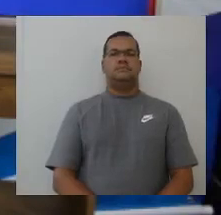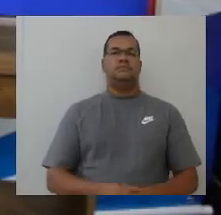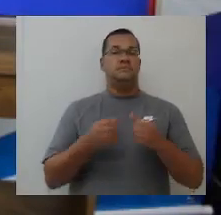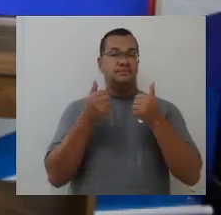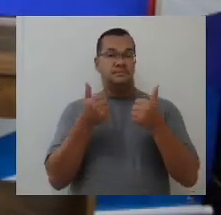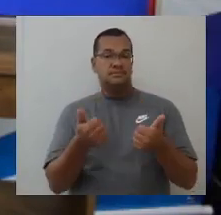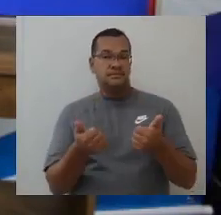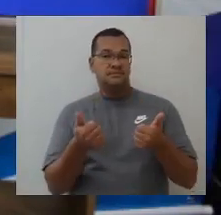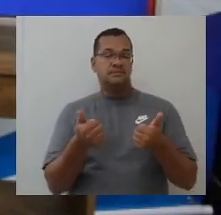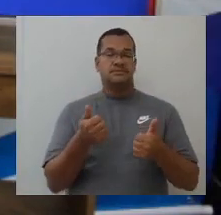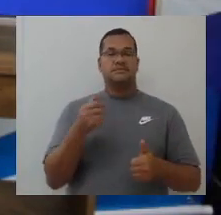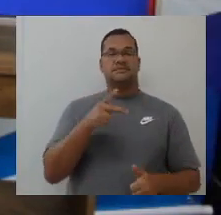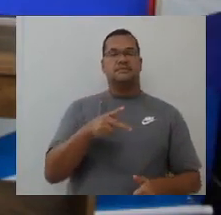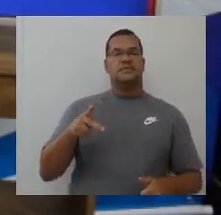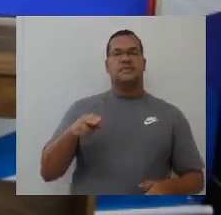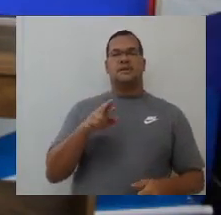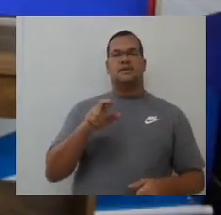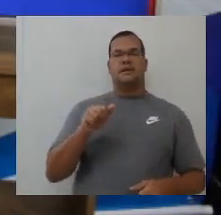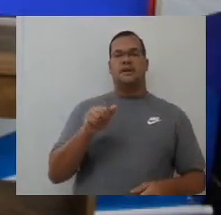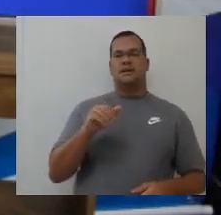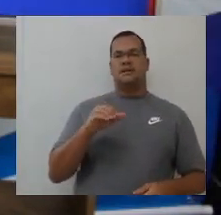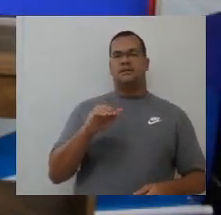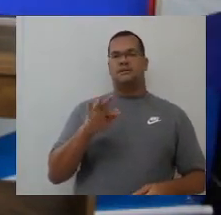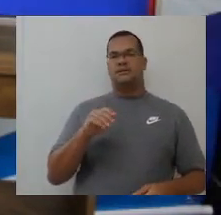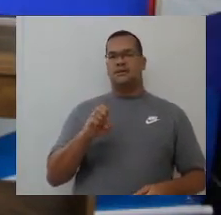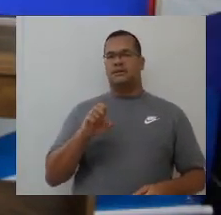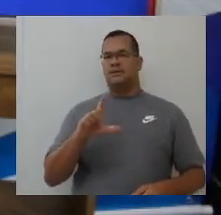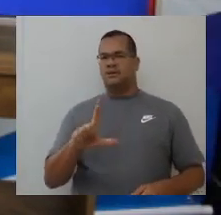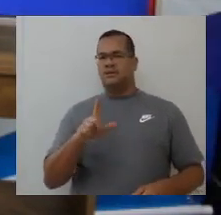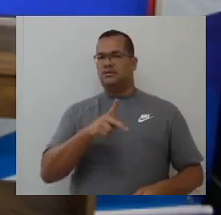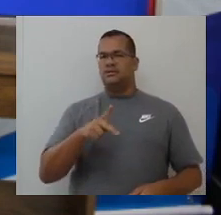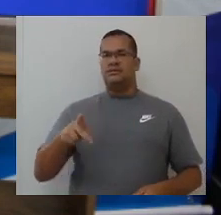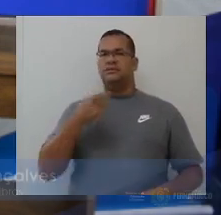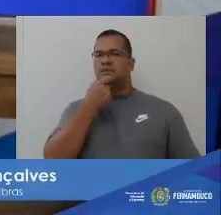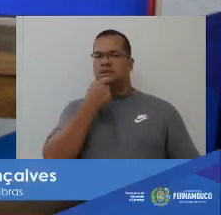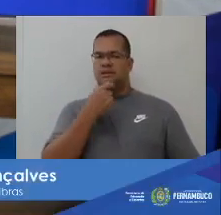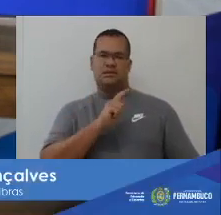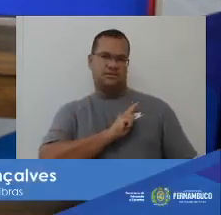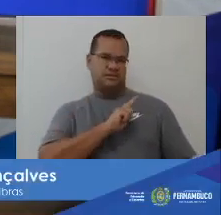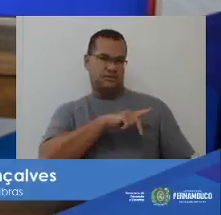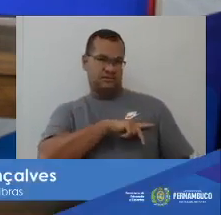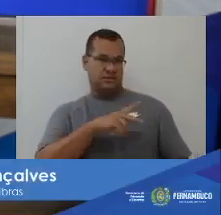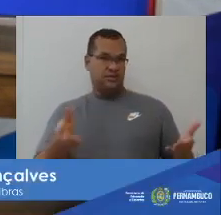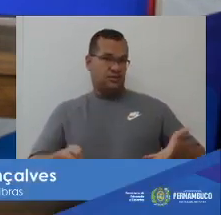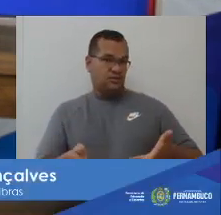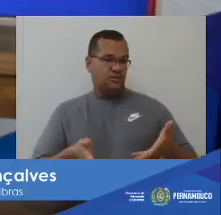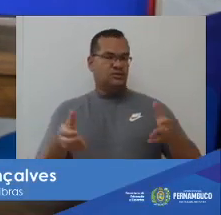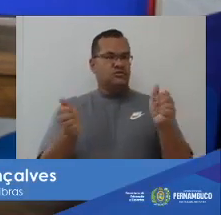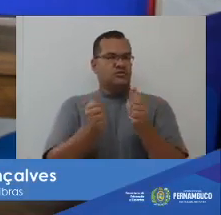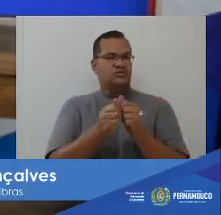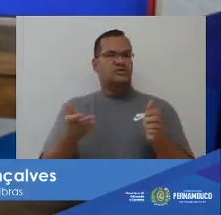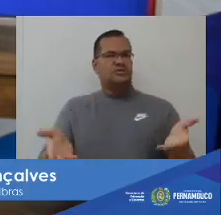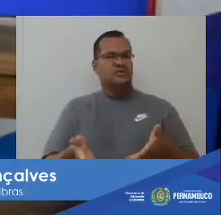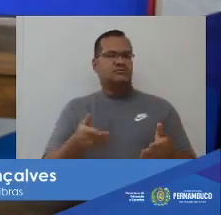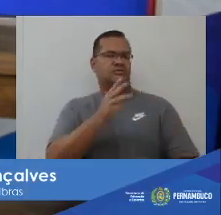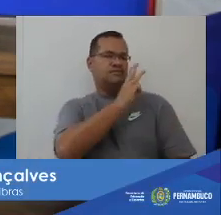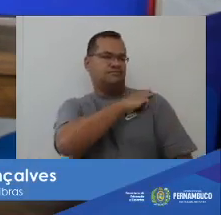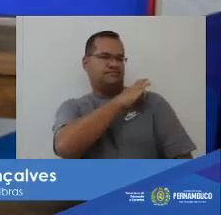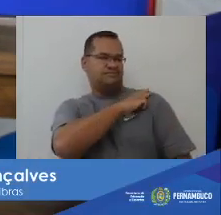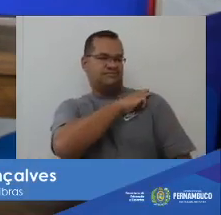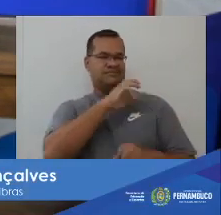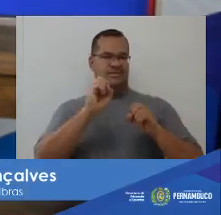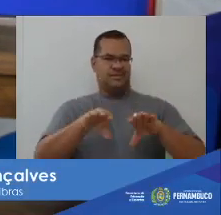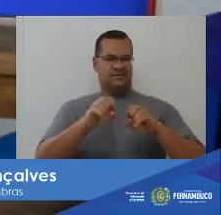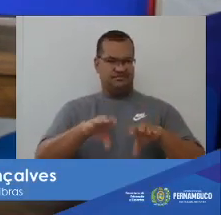Olá, eu sou Rafael Cardoso, professor de inglês do Ginásio Pernambucano Cabugá, e hoje estaremos juntos com a aula de inglês voltada para o terceiro ano do ensino